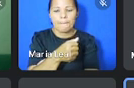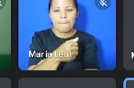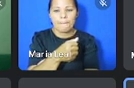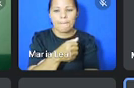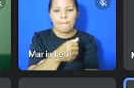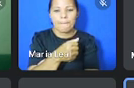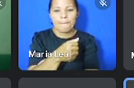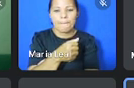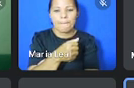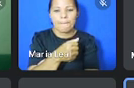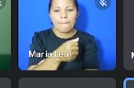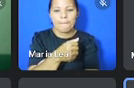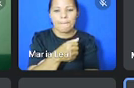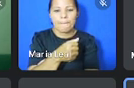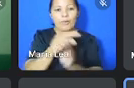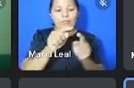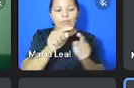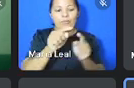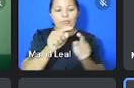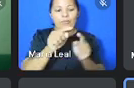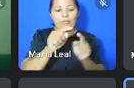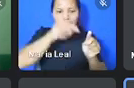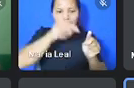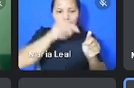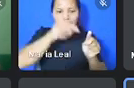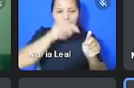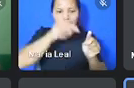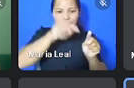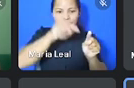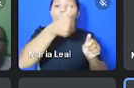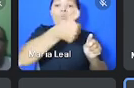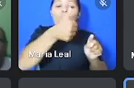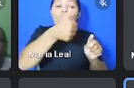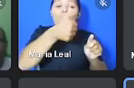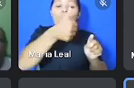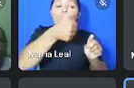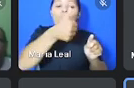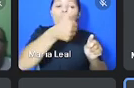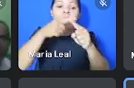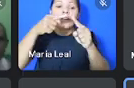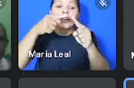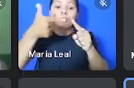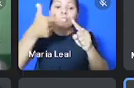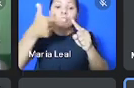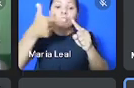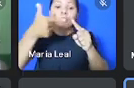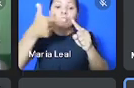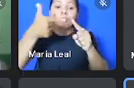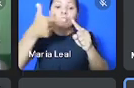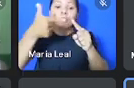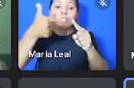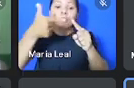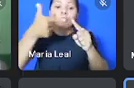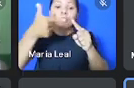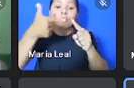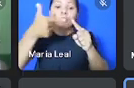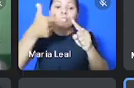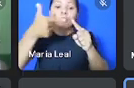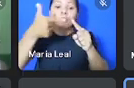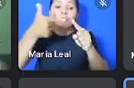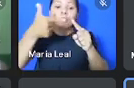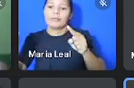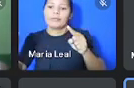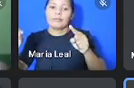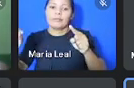fizer 1 vezes 200, dá 200. 5 sobre 100 vezes 200 vai dar menos 5